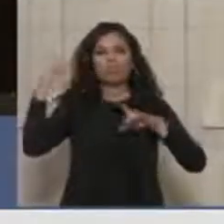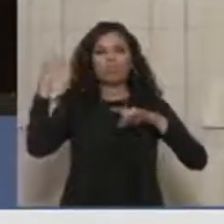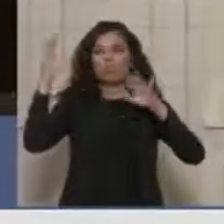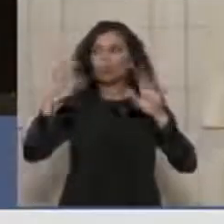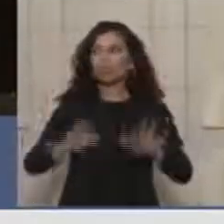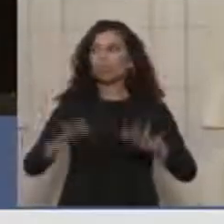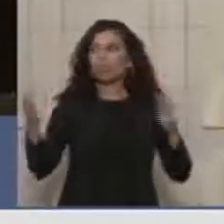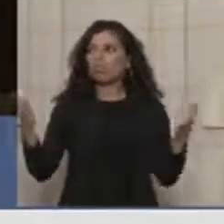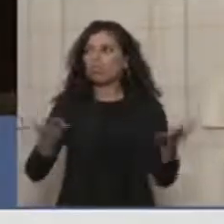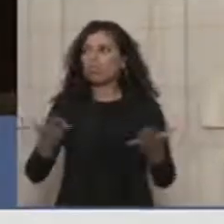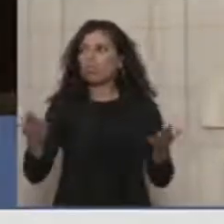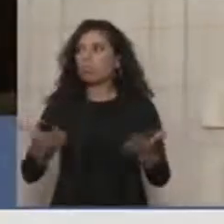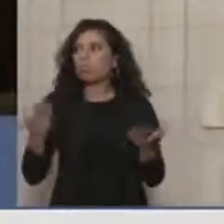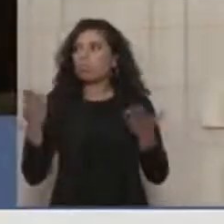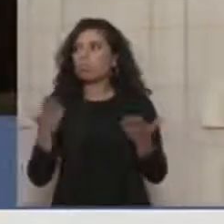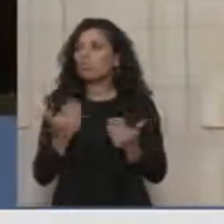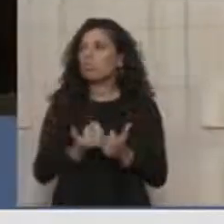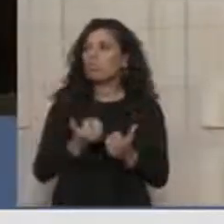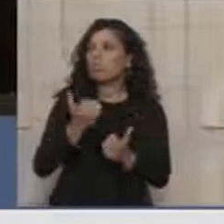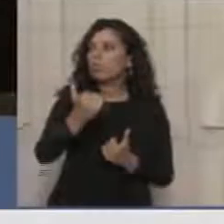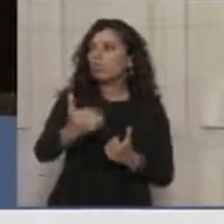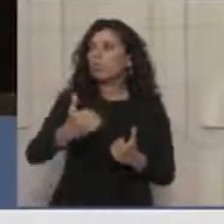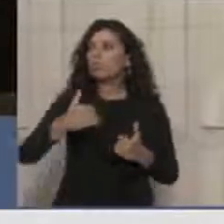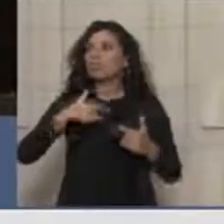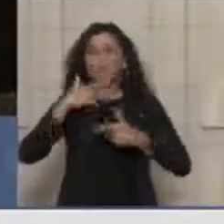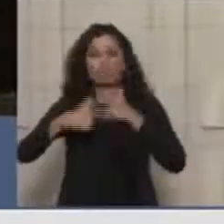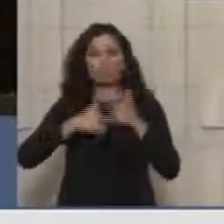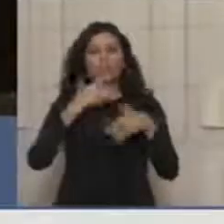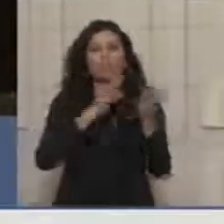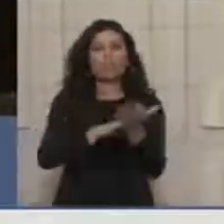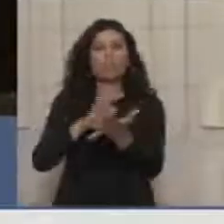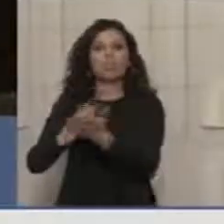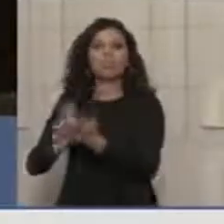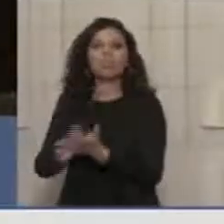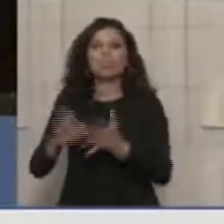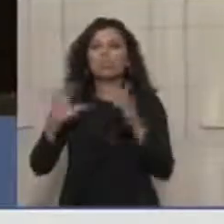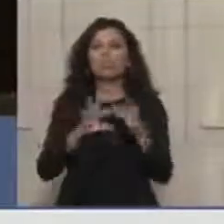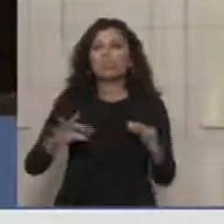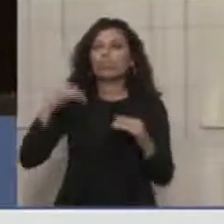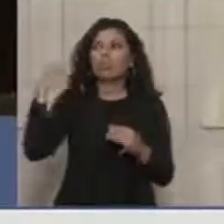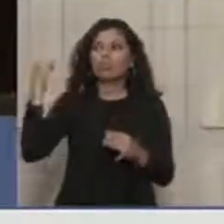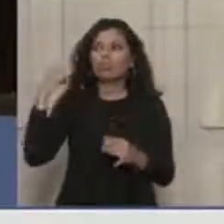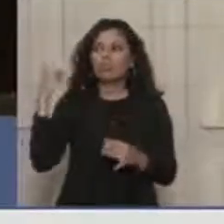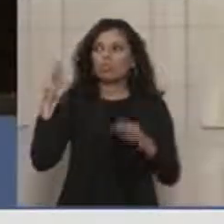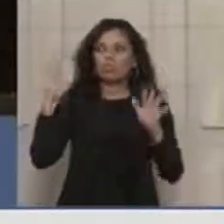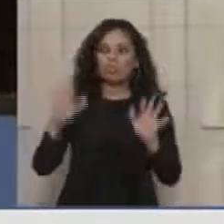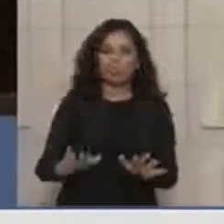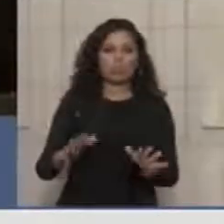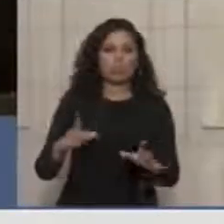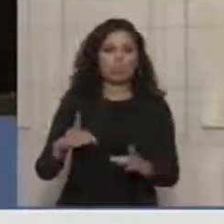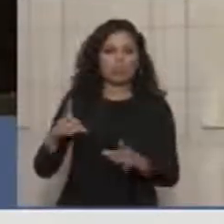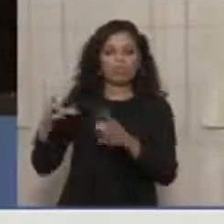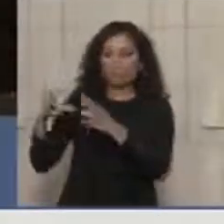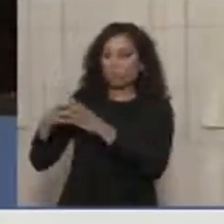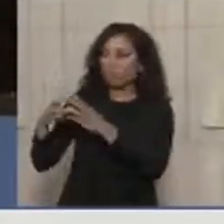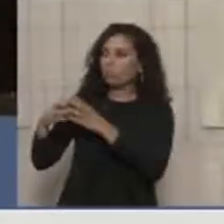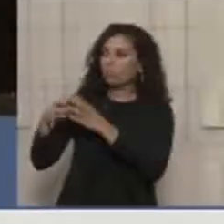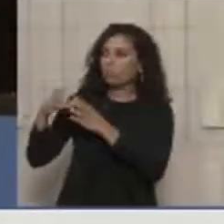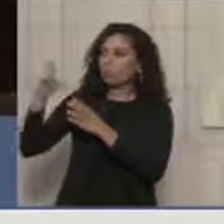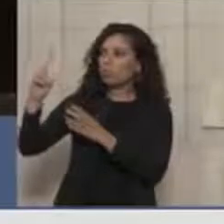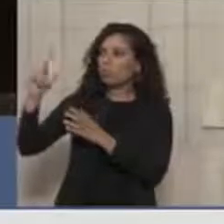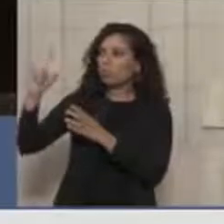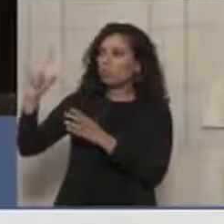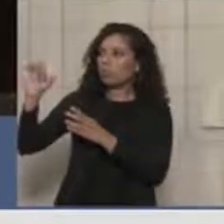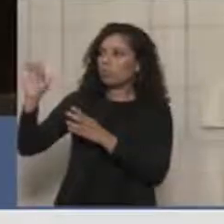presentes, queria iniciar minha fala saudando os amigos de direita que nos acompanham, especificamente